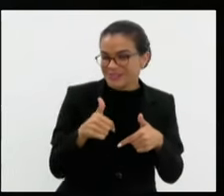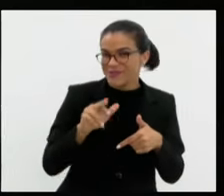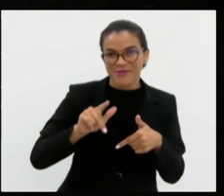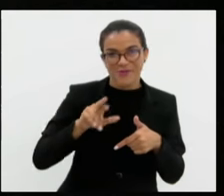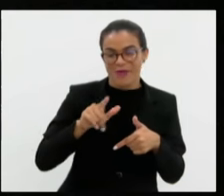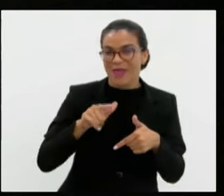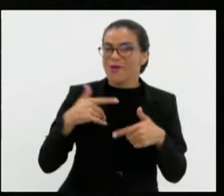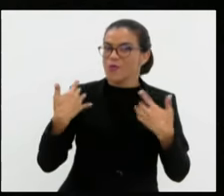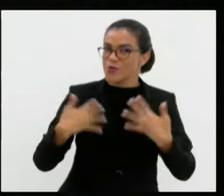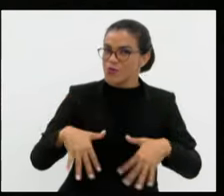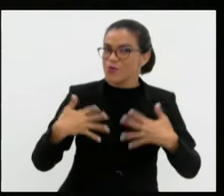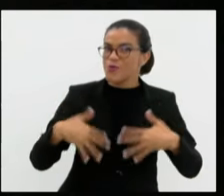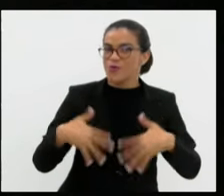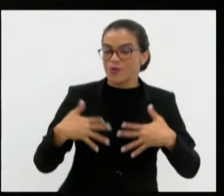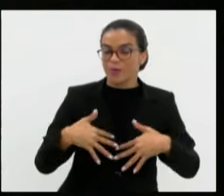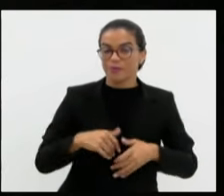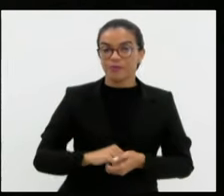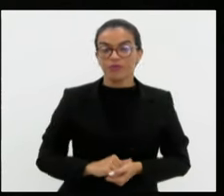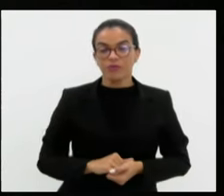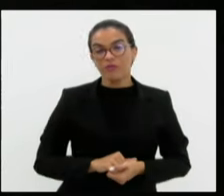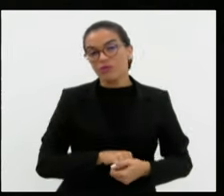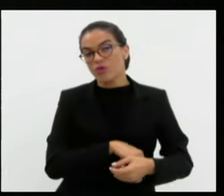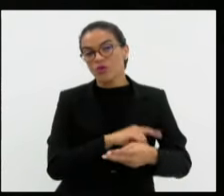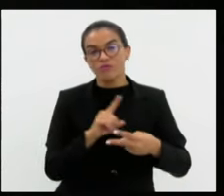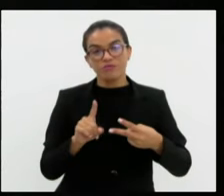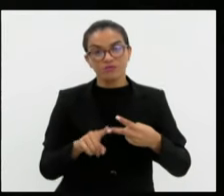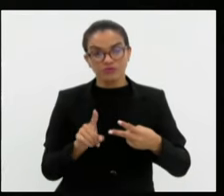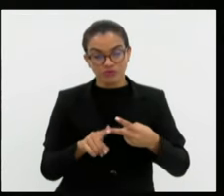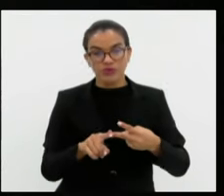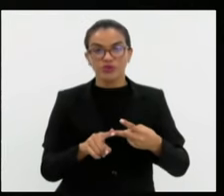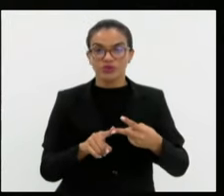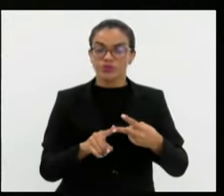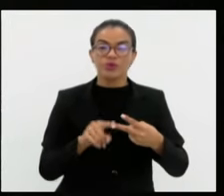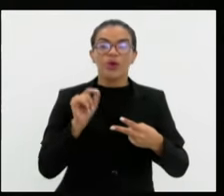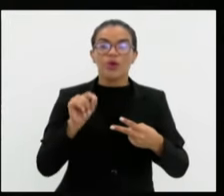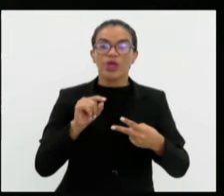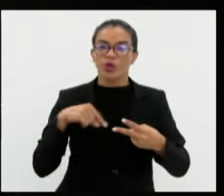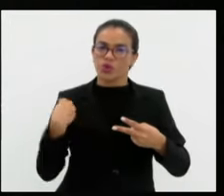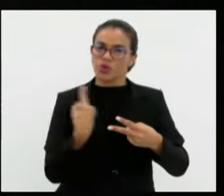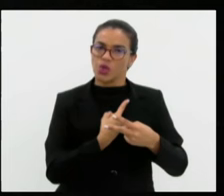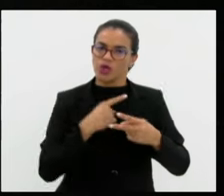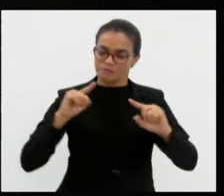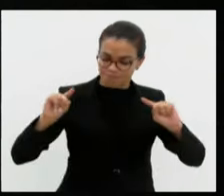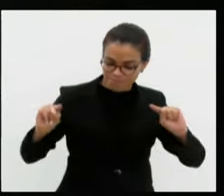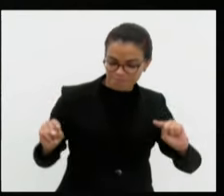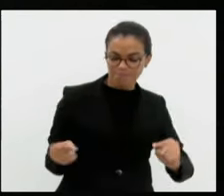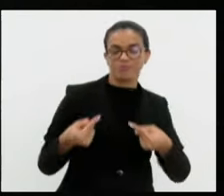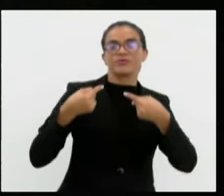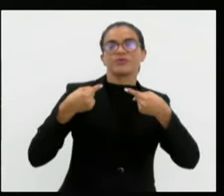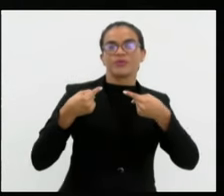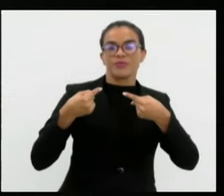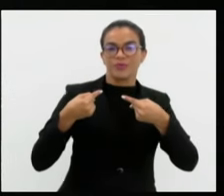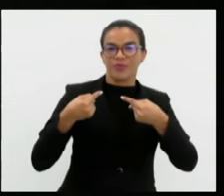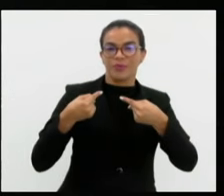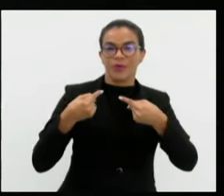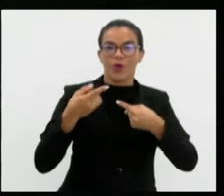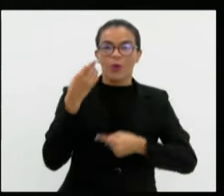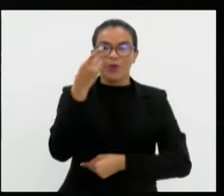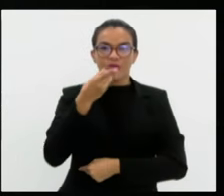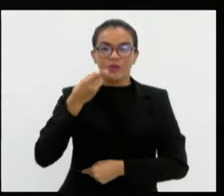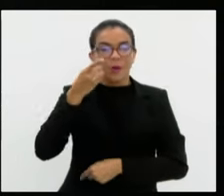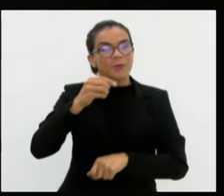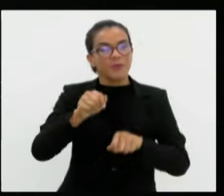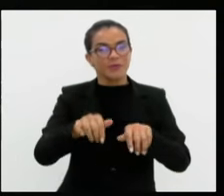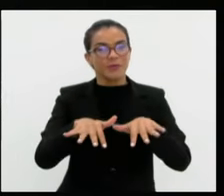primeiro elemento. Um segundo elemento é o nosso desafio enquanto parlamentares,